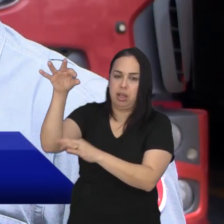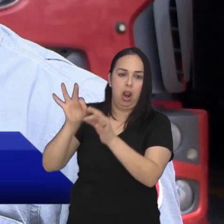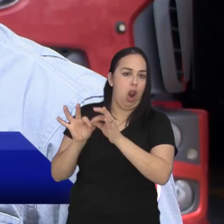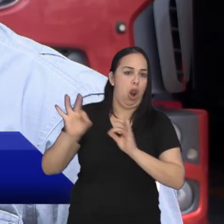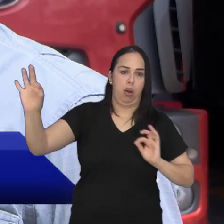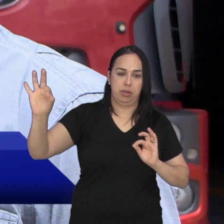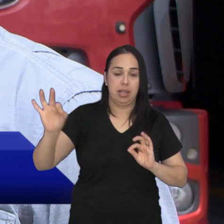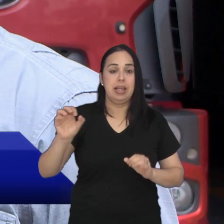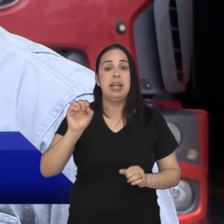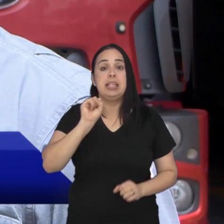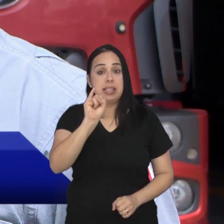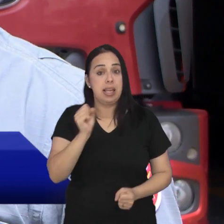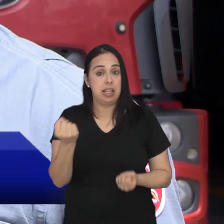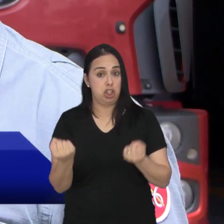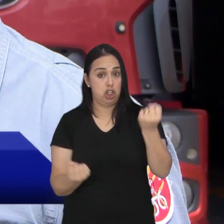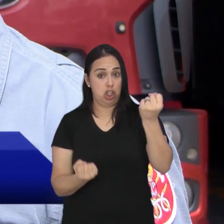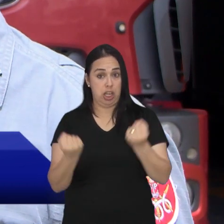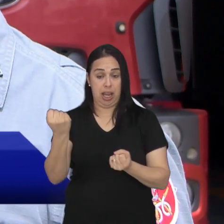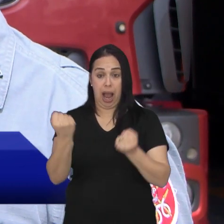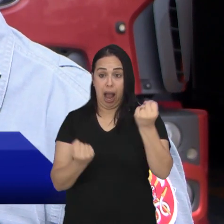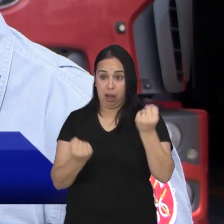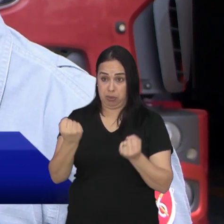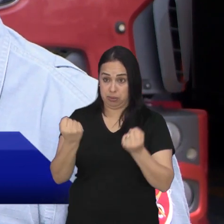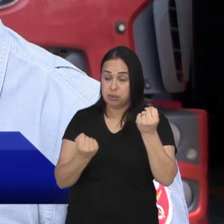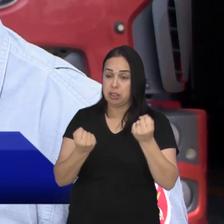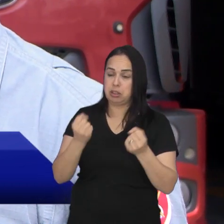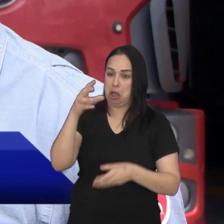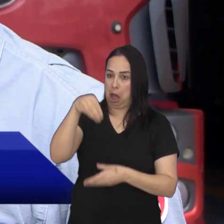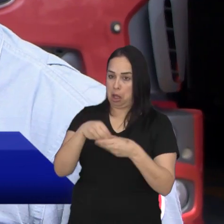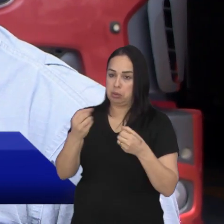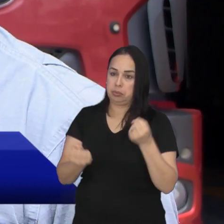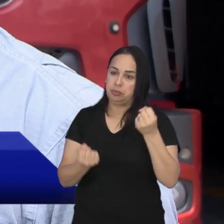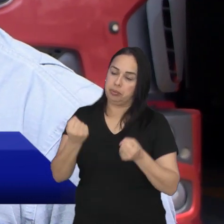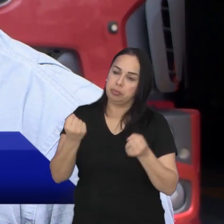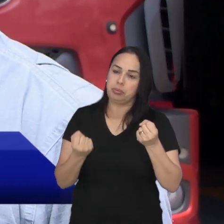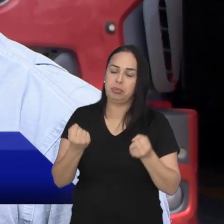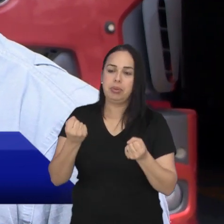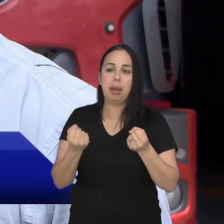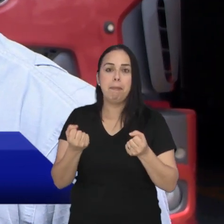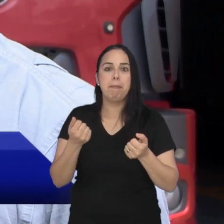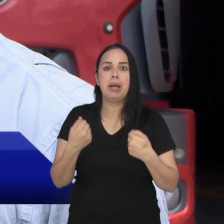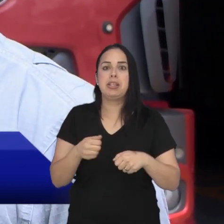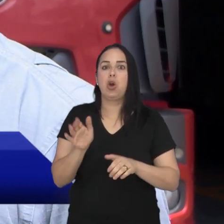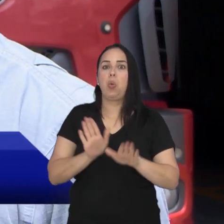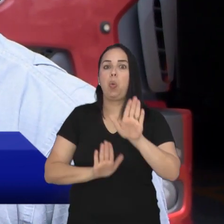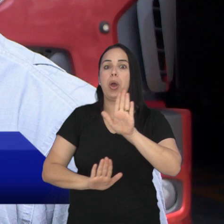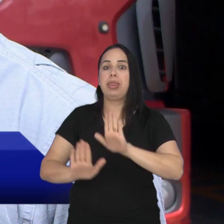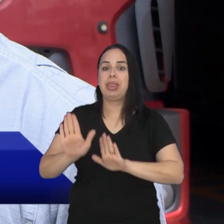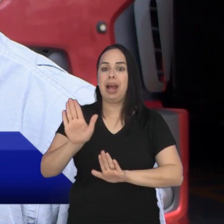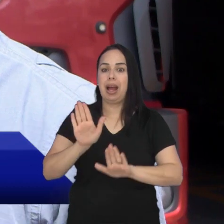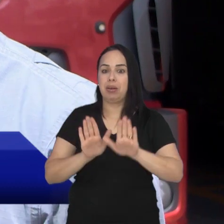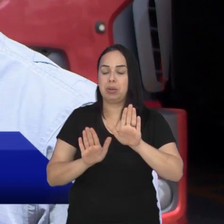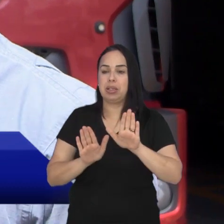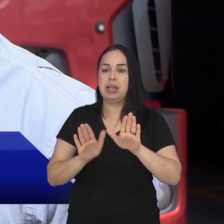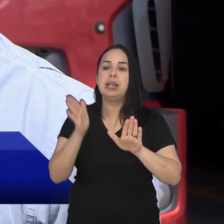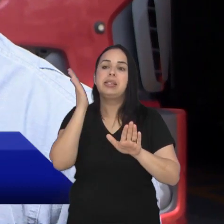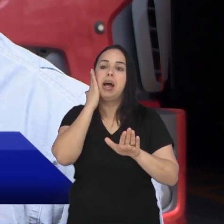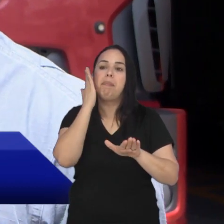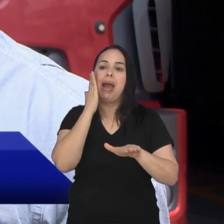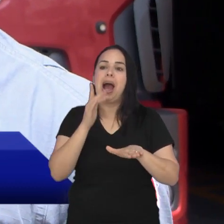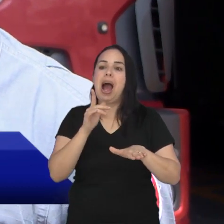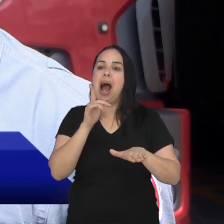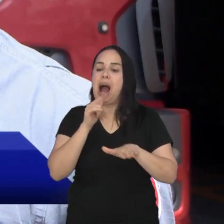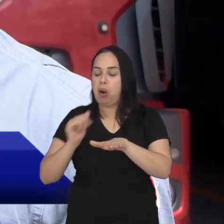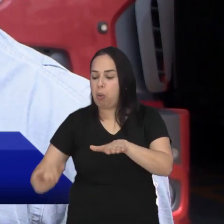Se ela estiver dentro do veículo, né, essa é uma principal das perguntas também. Se ela estiver dentro do veículo, tem que tomar cuidado com a questão da altura da